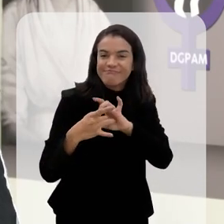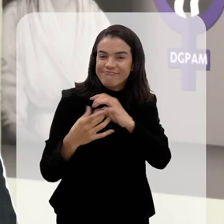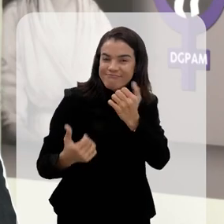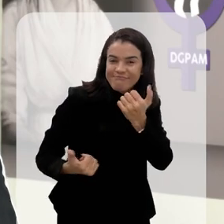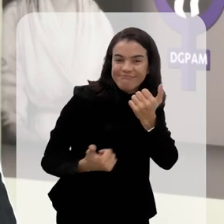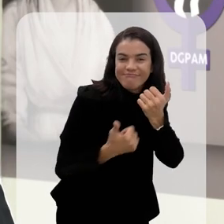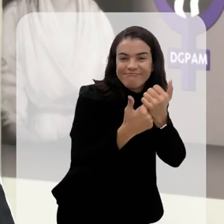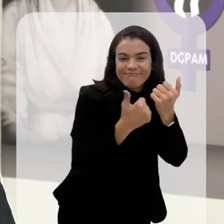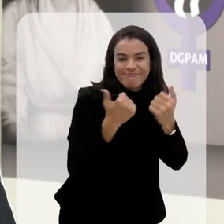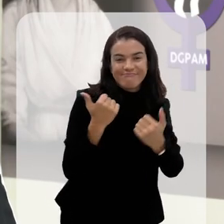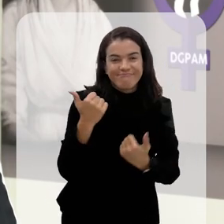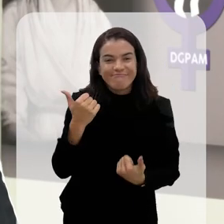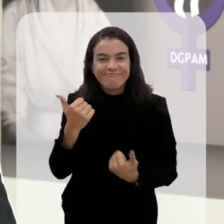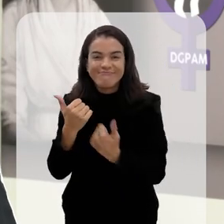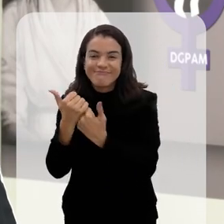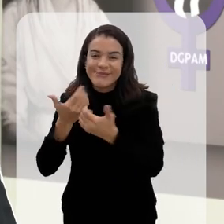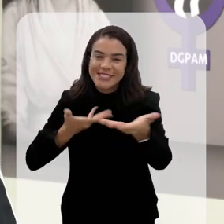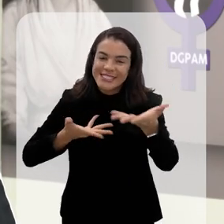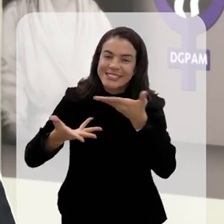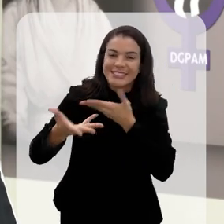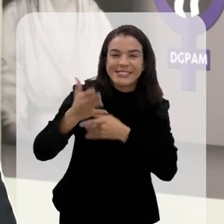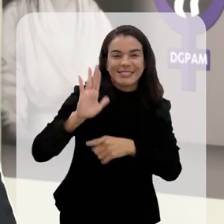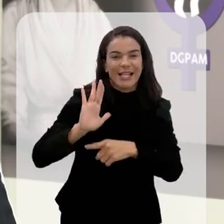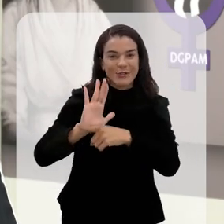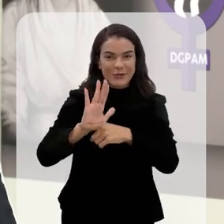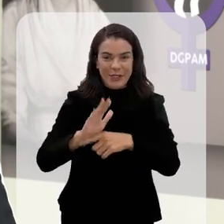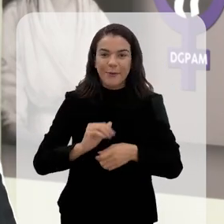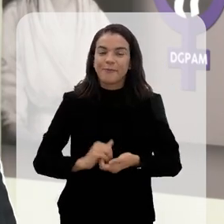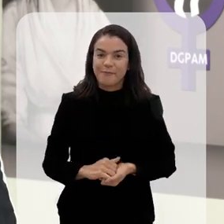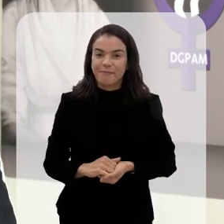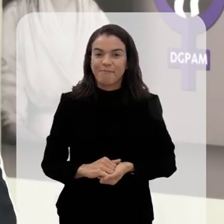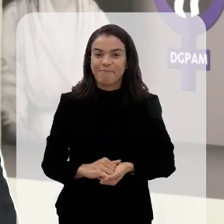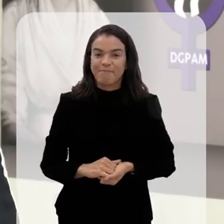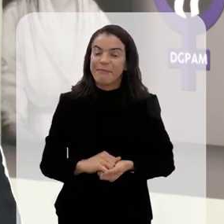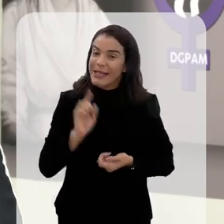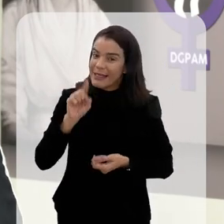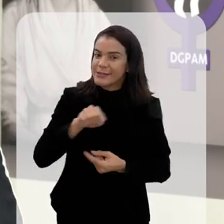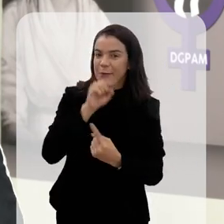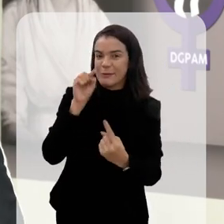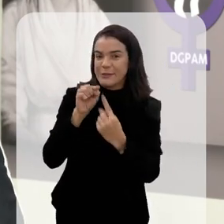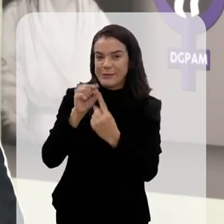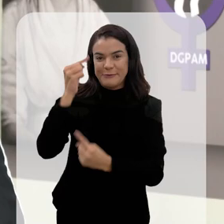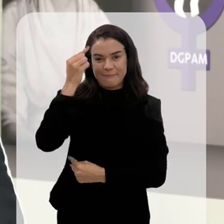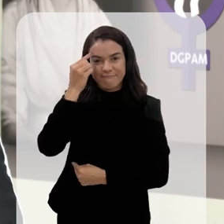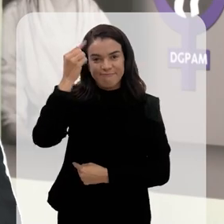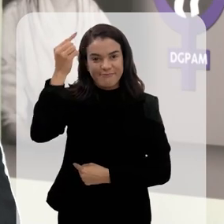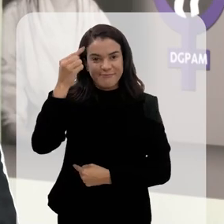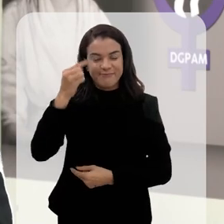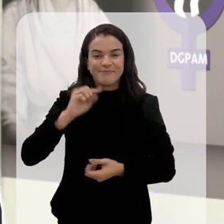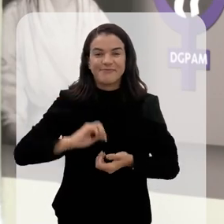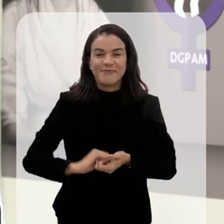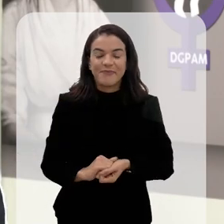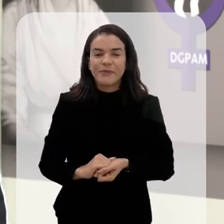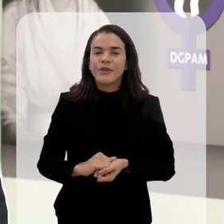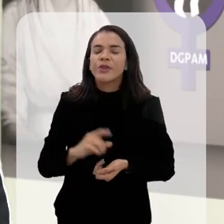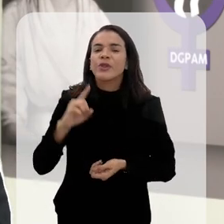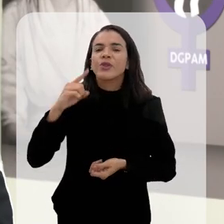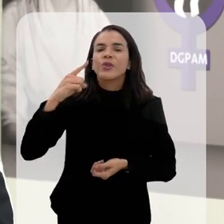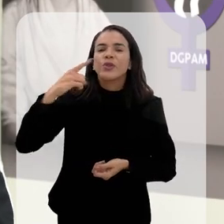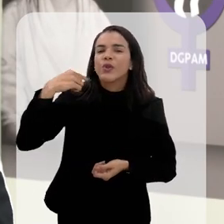colaborar e ajudar. Essa é a ideia. Doutora, para que a gente